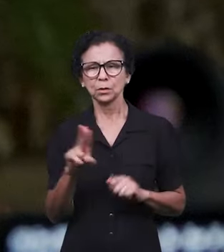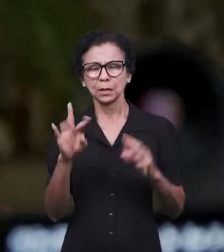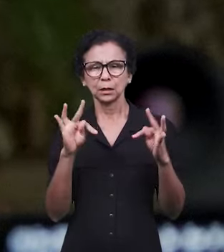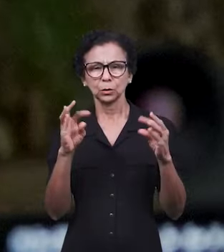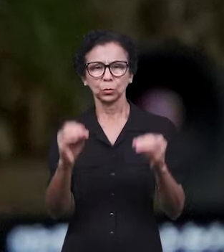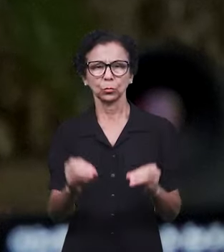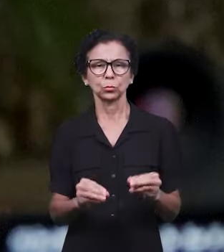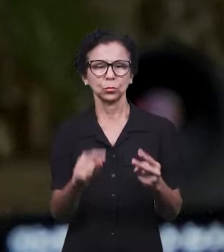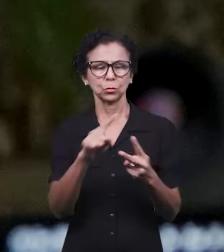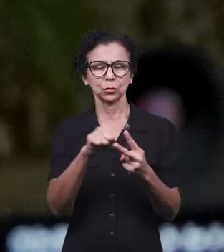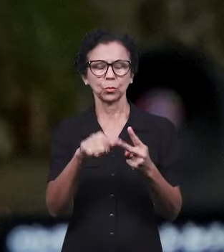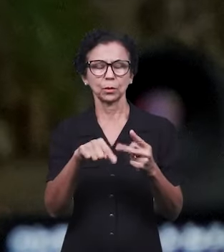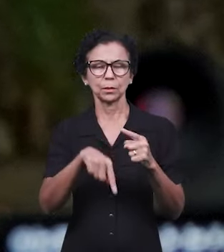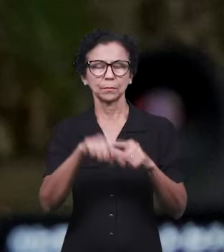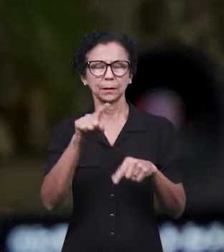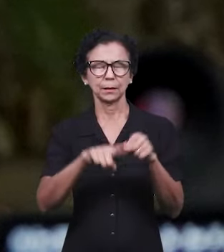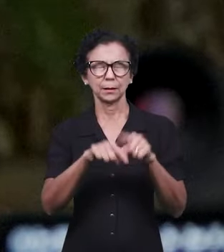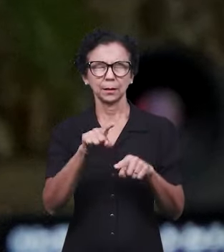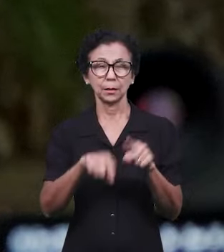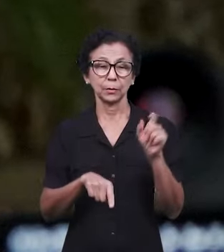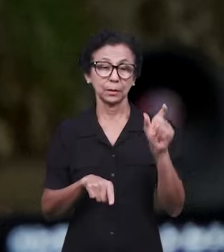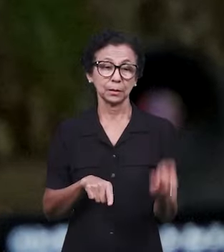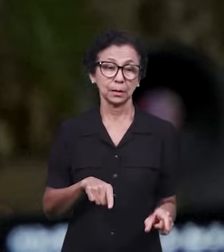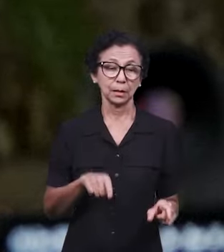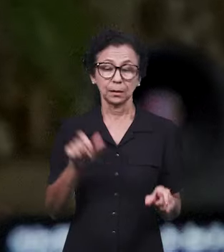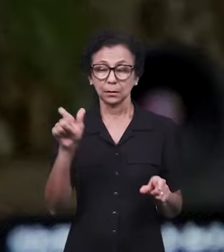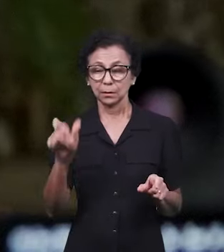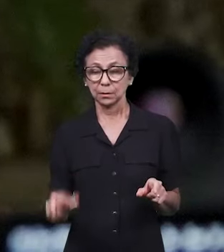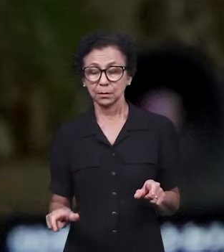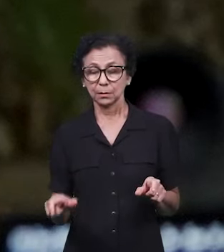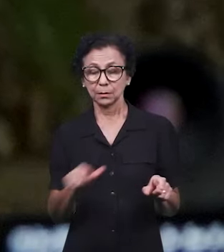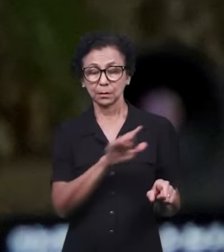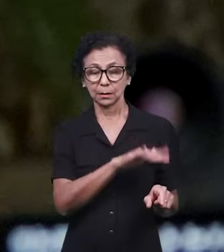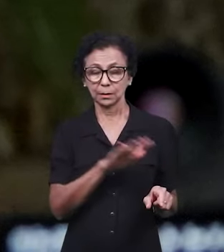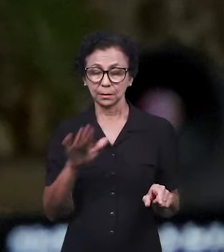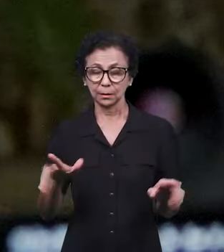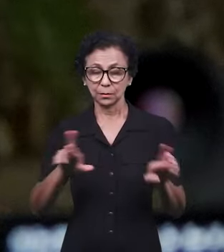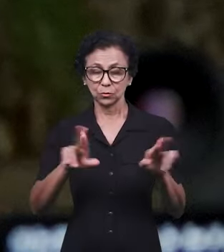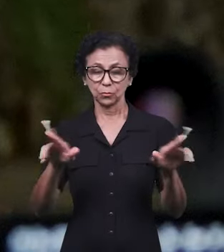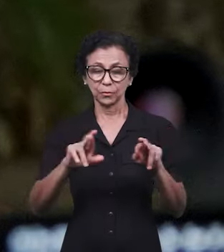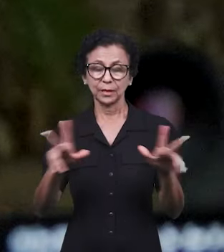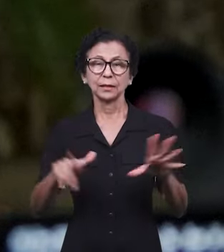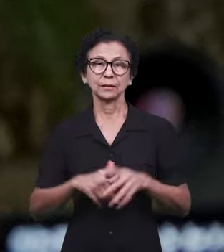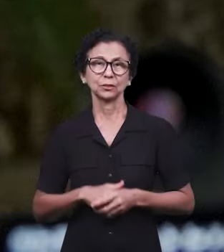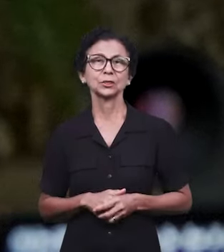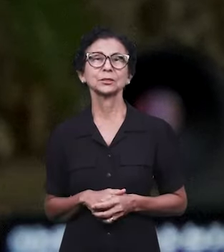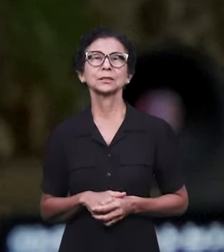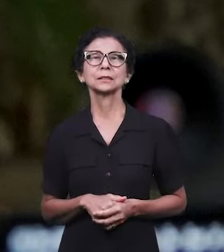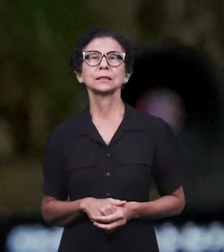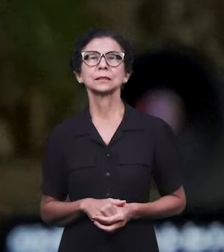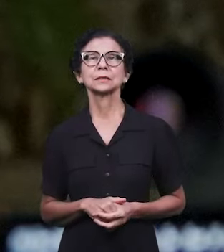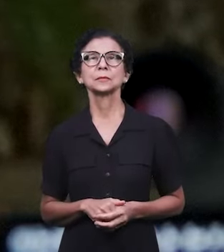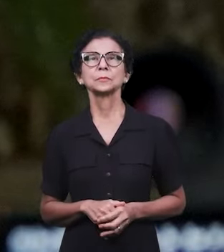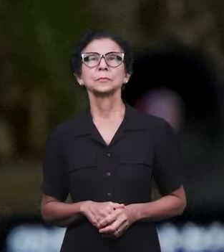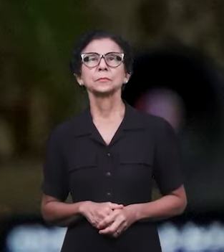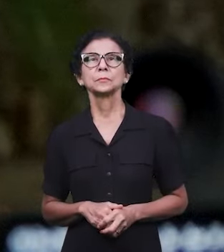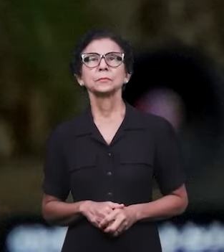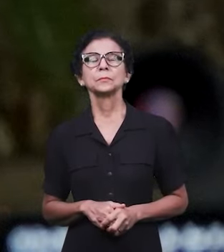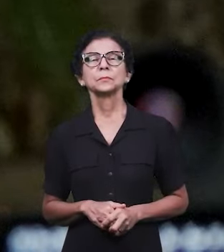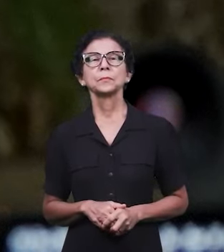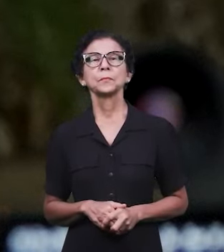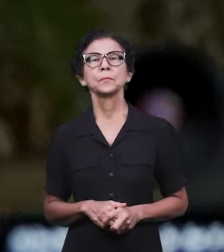nos nossos grupos de WhatsApp, mas agora já tem sido publicado no site da CIAS. Um material que é